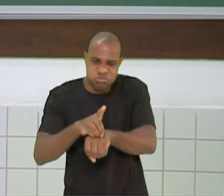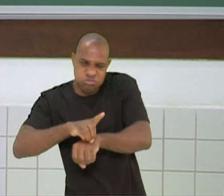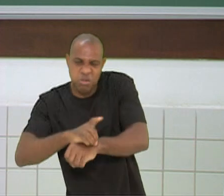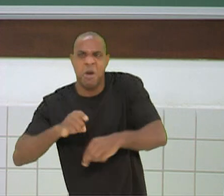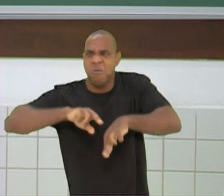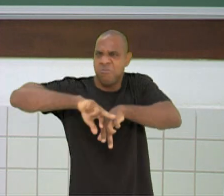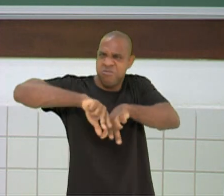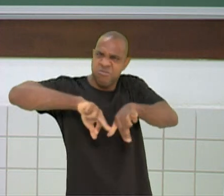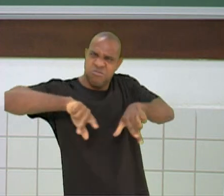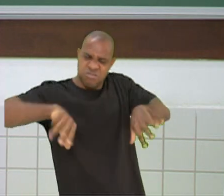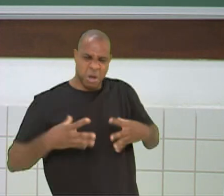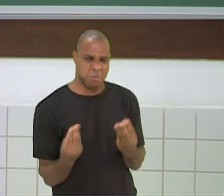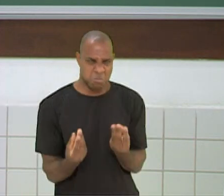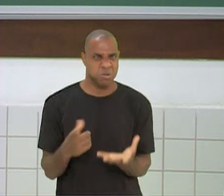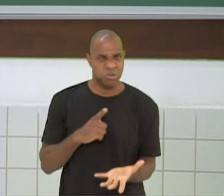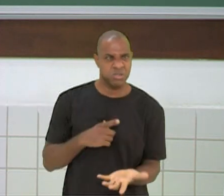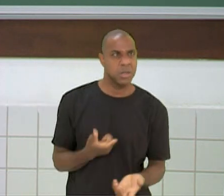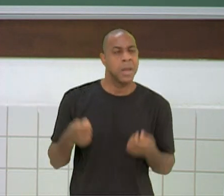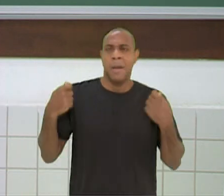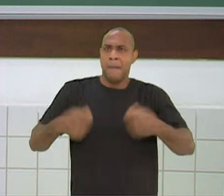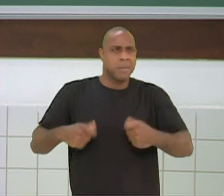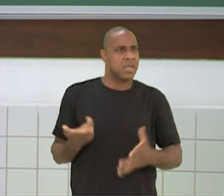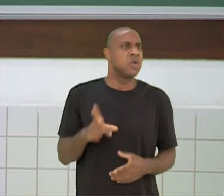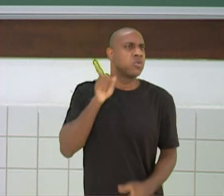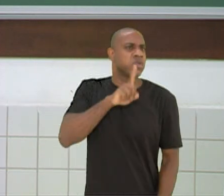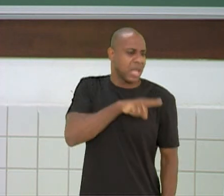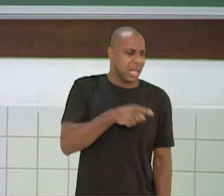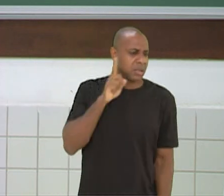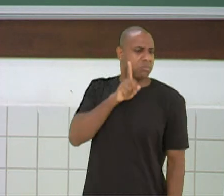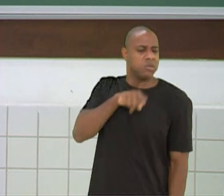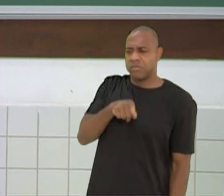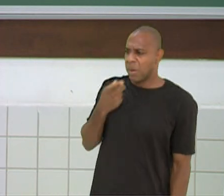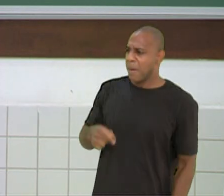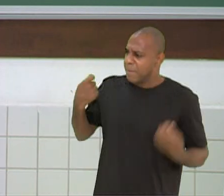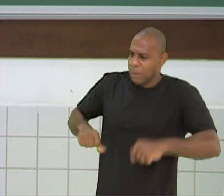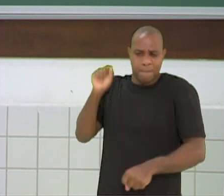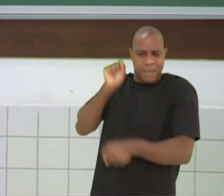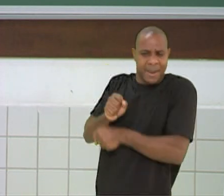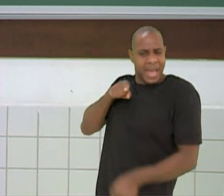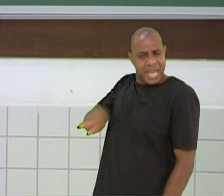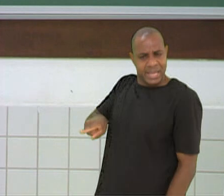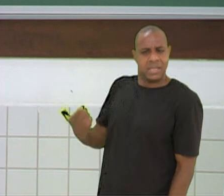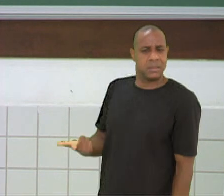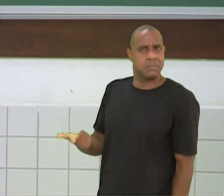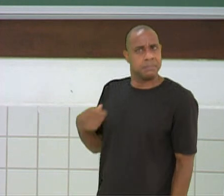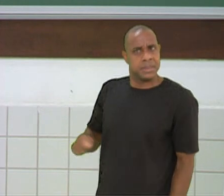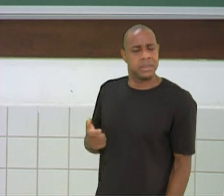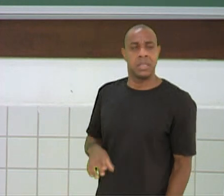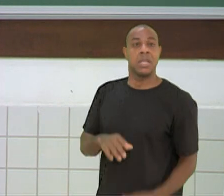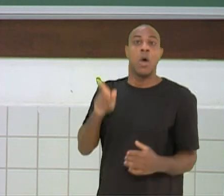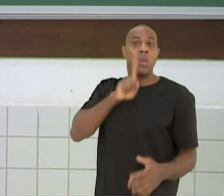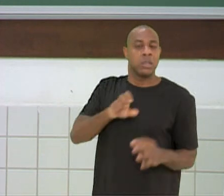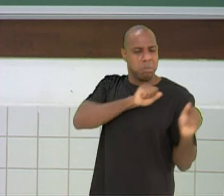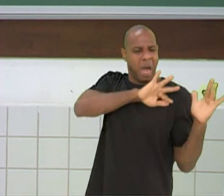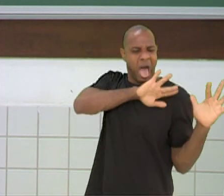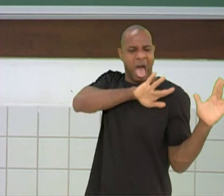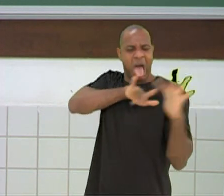organizações terroristas, precisamos parar o Iraque. Os Estados Unidos invadiram o Iraque sob esse